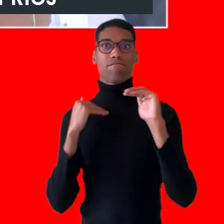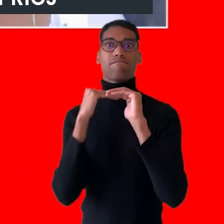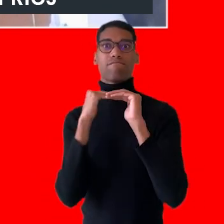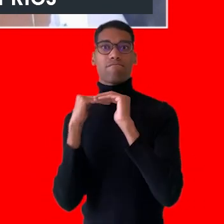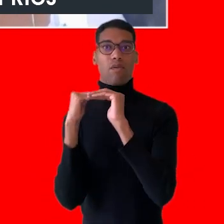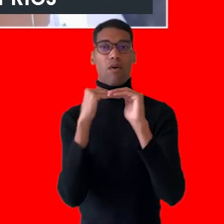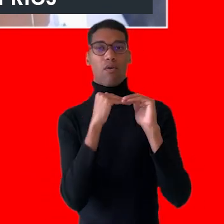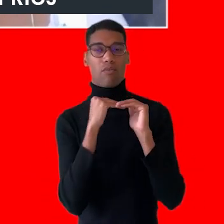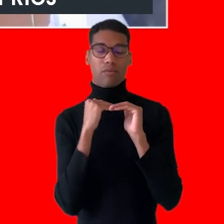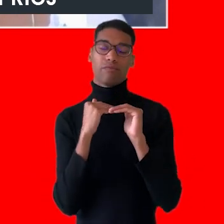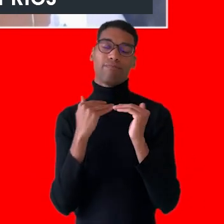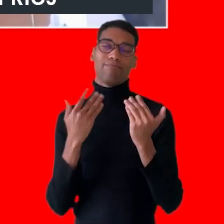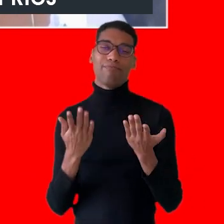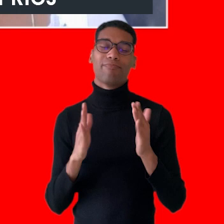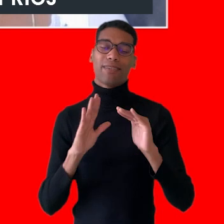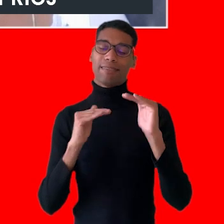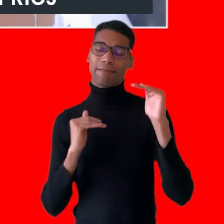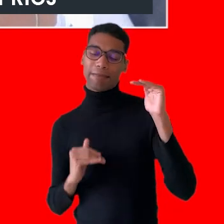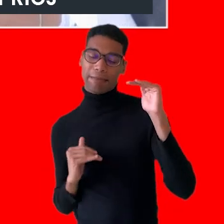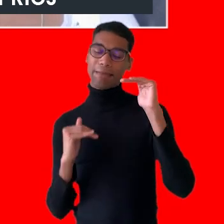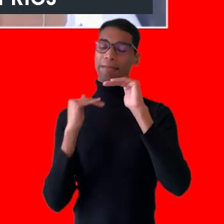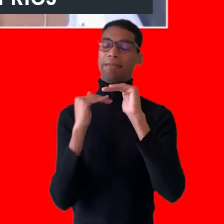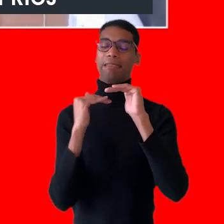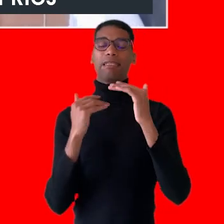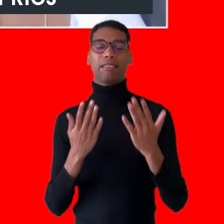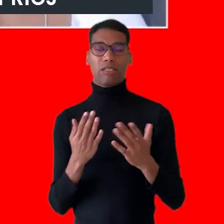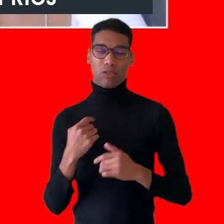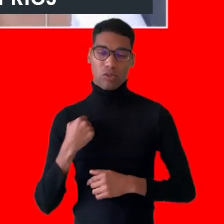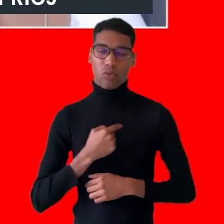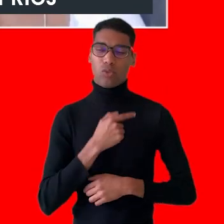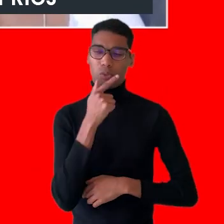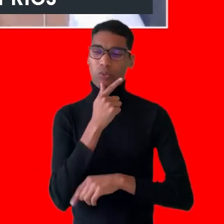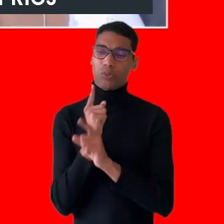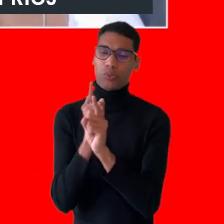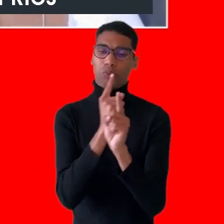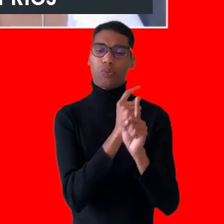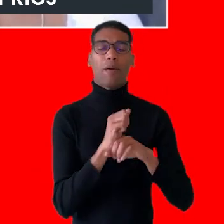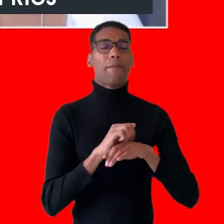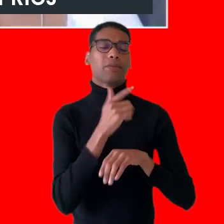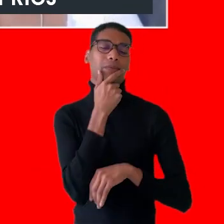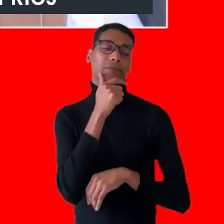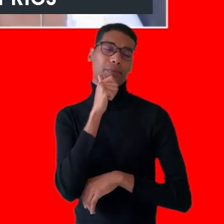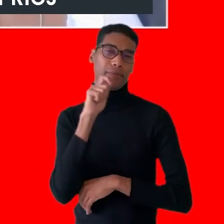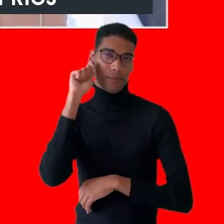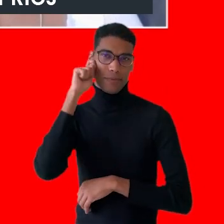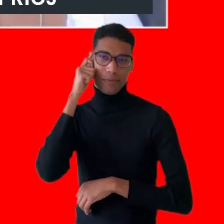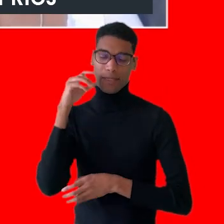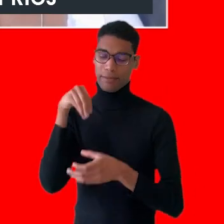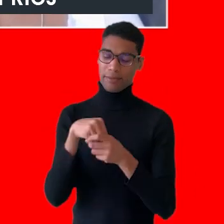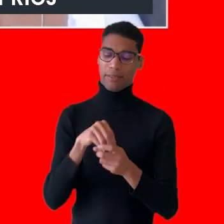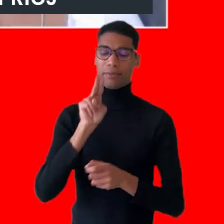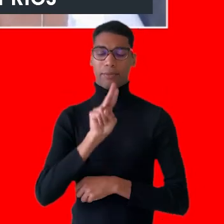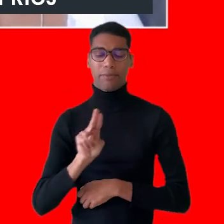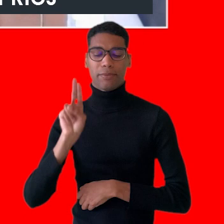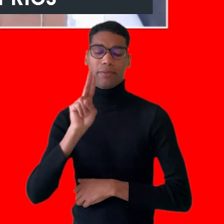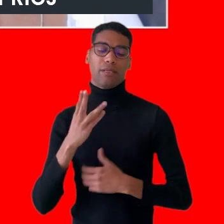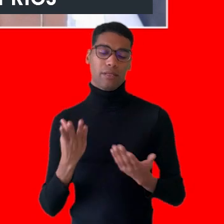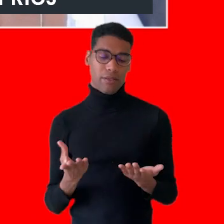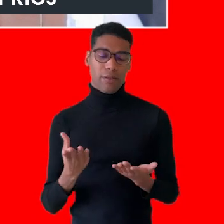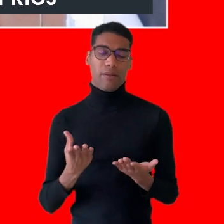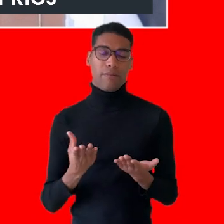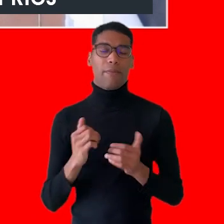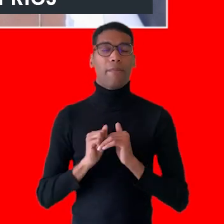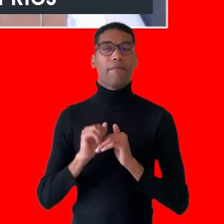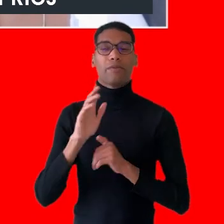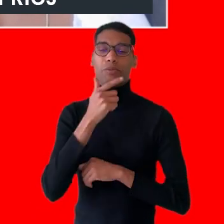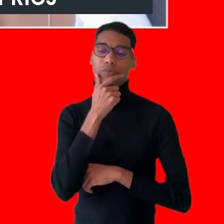ser possível ter, mas menos desigual, onde a gente encontre mais negros e negras nas universidades, né? Mais